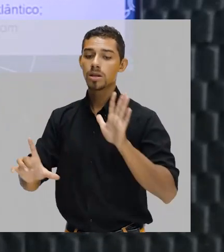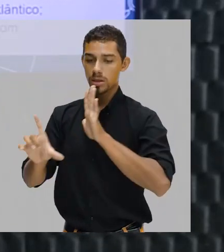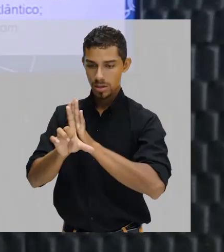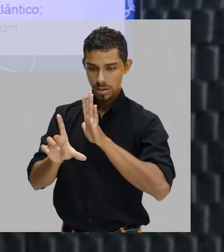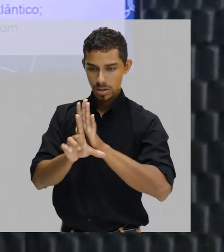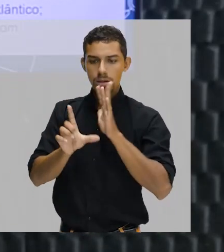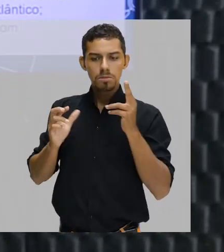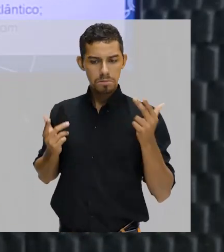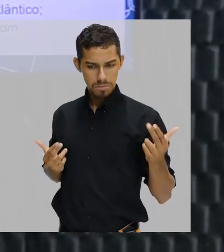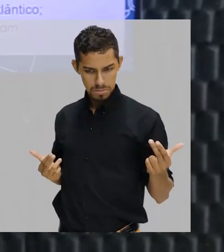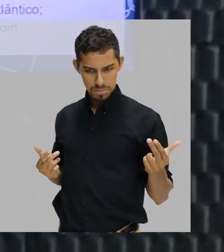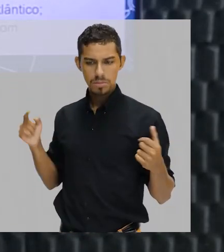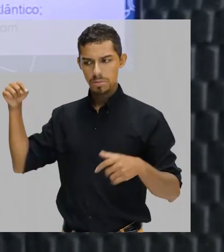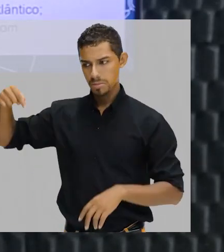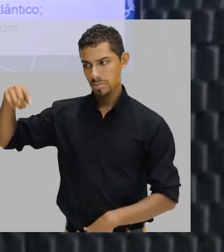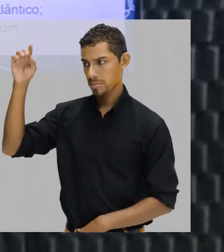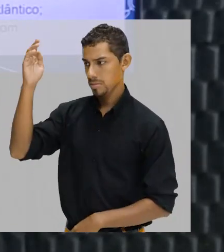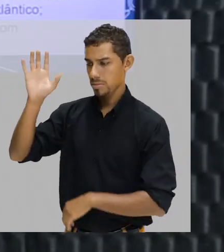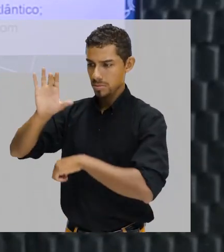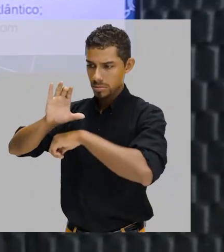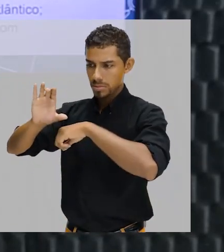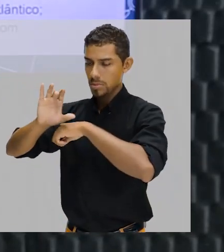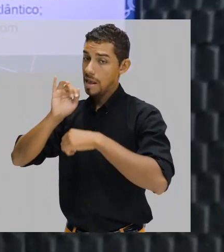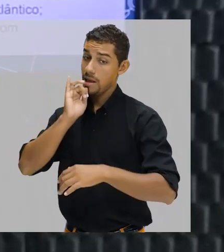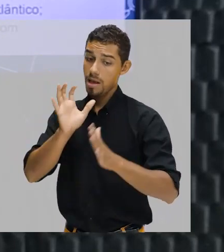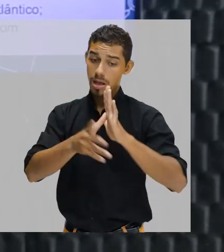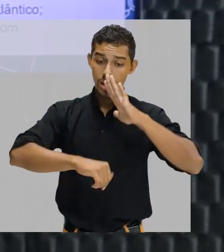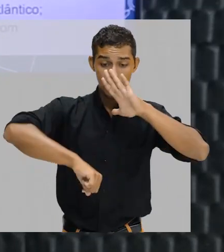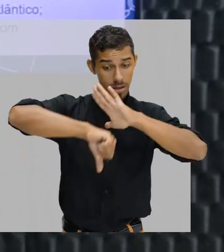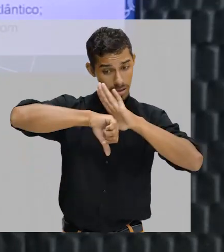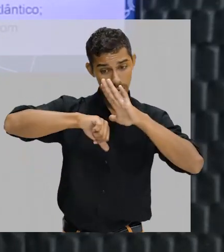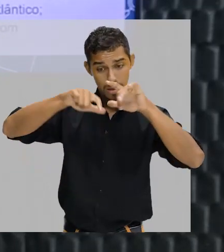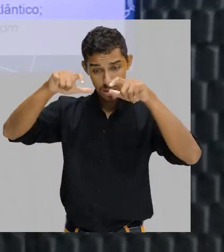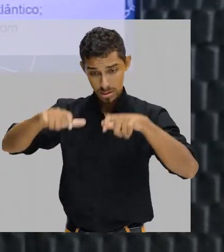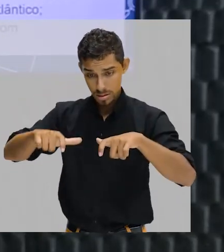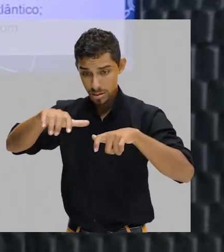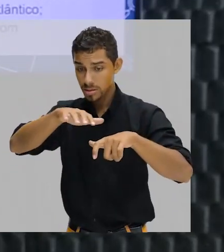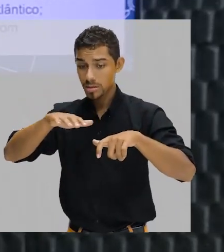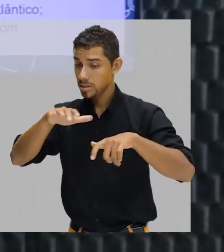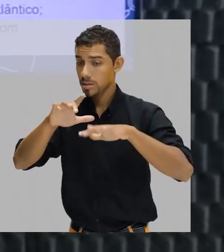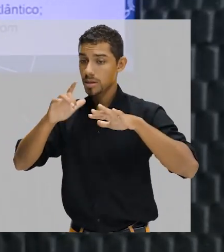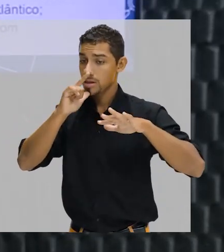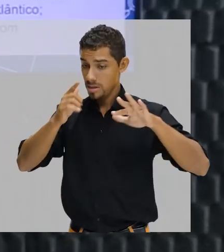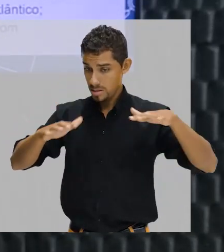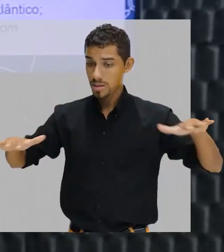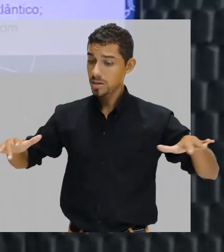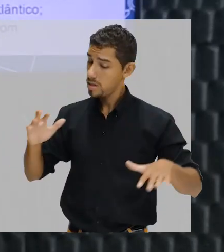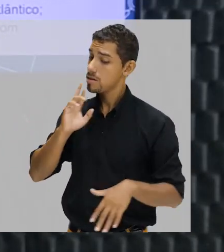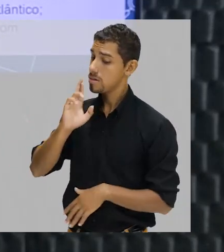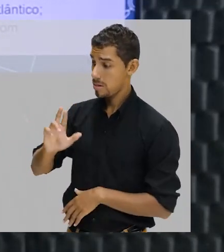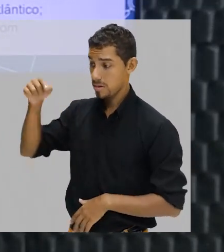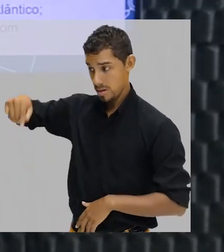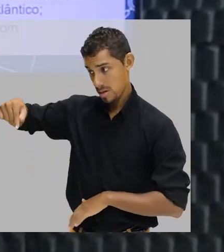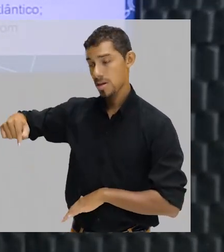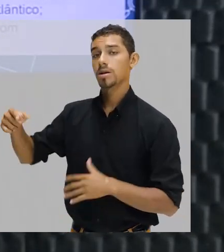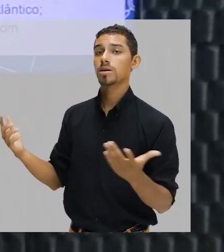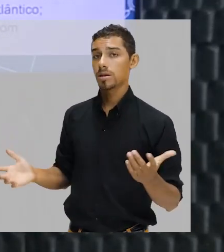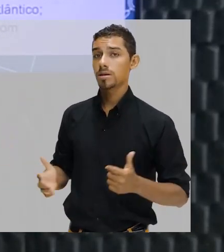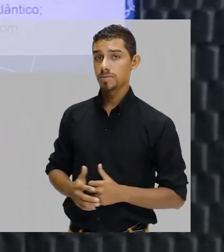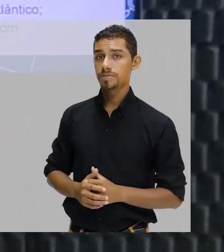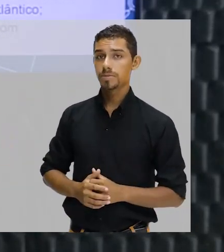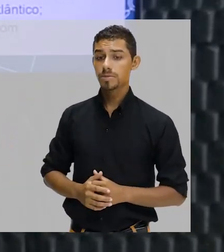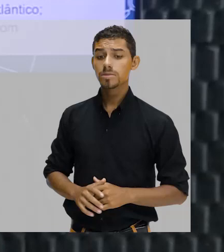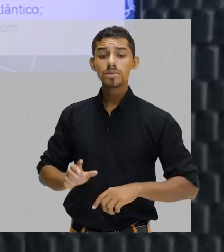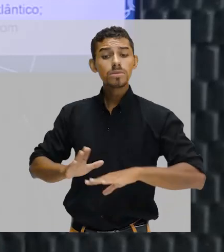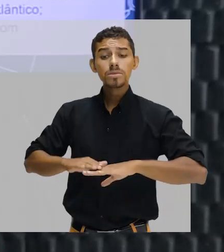são as mesmas, tá certo? Então, se você cometer, por exemplo, um crime ali dentro dessa fronteira marítima, tu responde também, tá certo? Mas qual é a